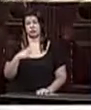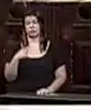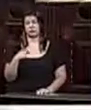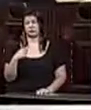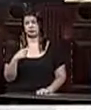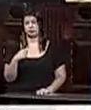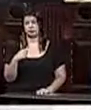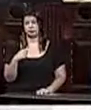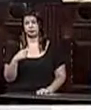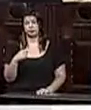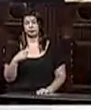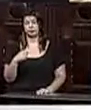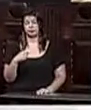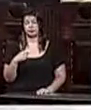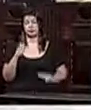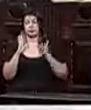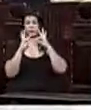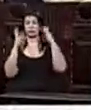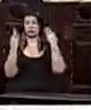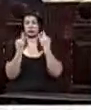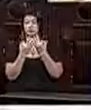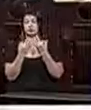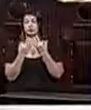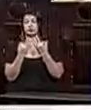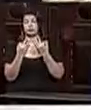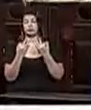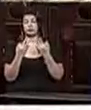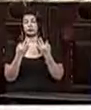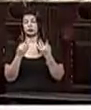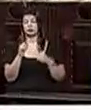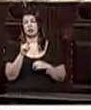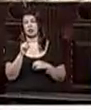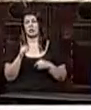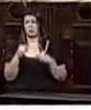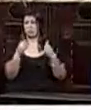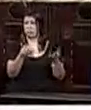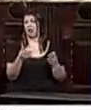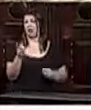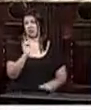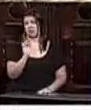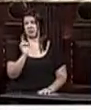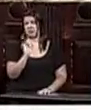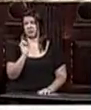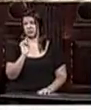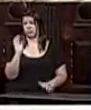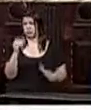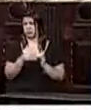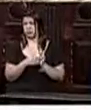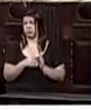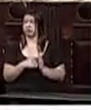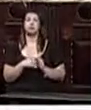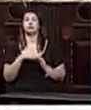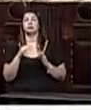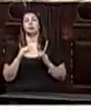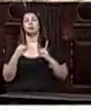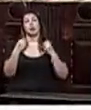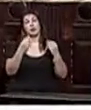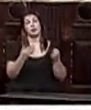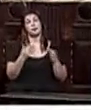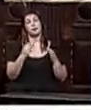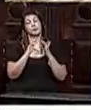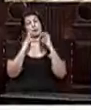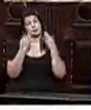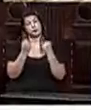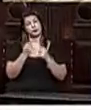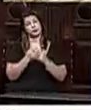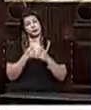parte das famílias, que, na verdade, ainda não contempla todas as vítimas. Entretanto, também mencionou a preocupação aqui reverberada por